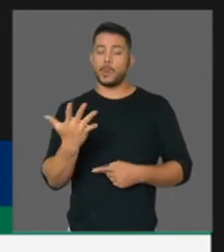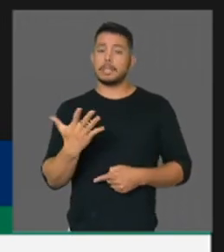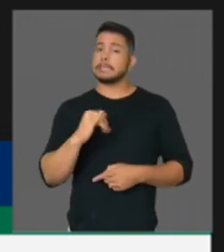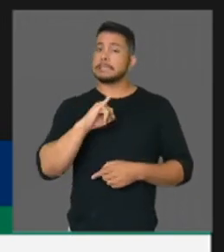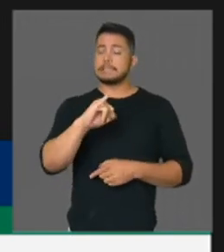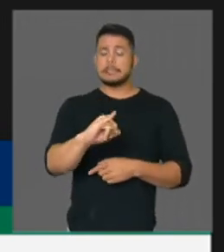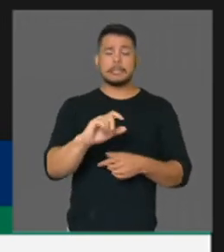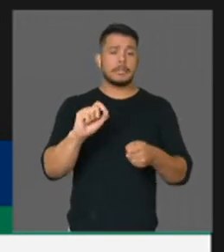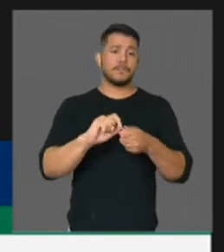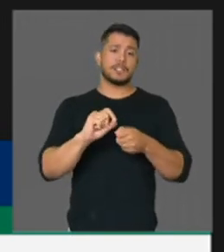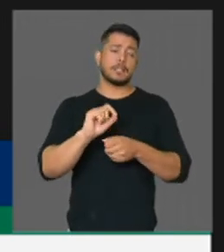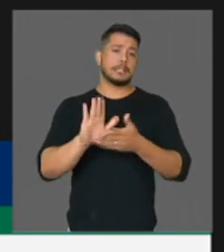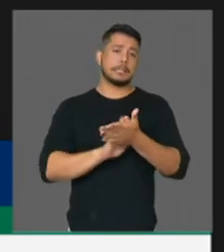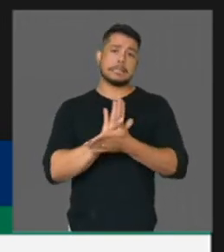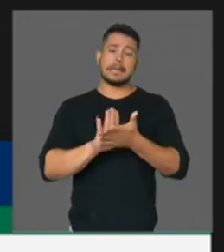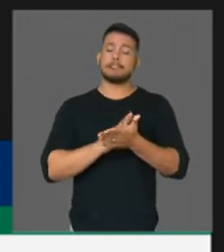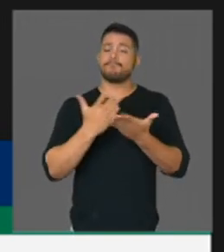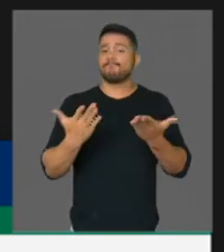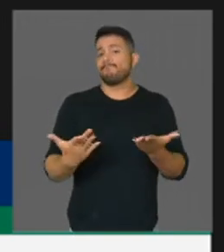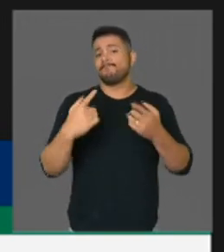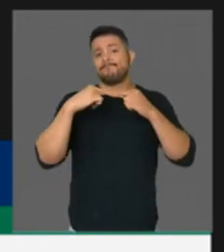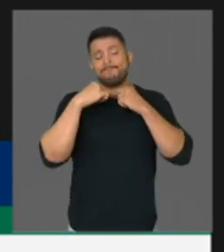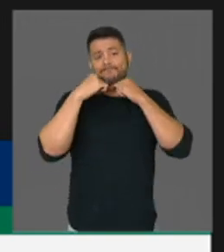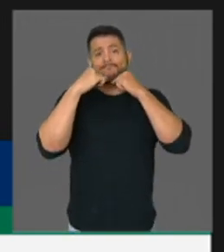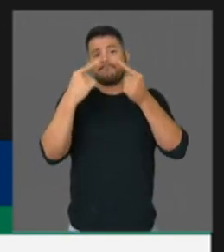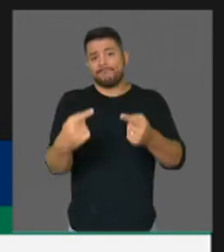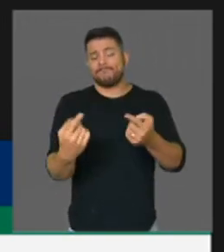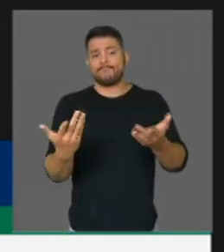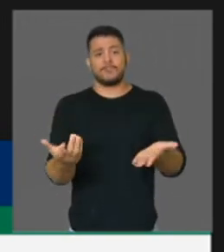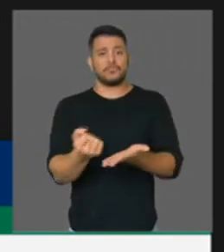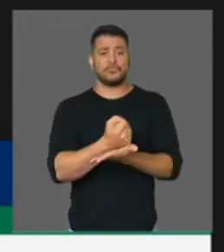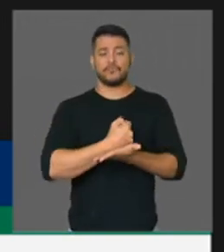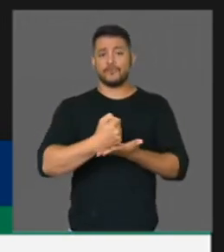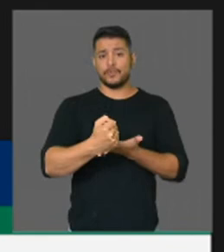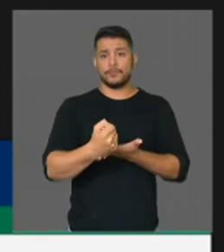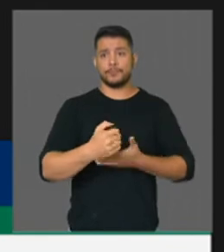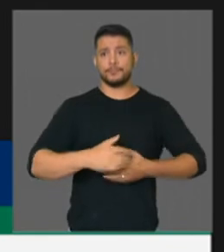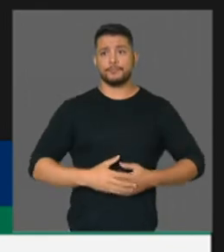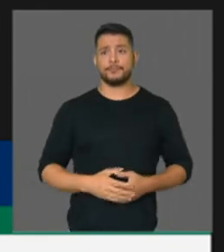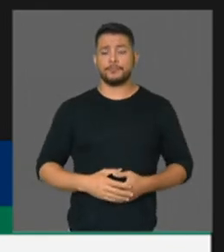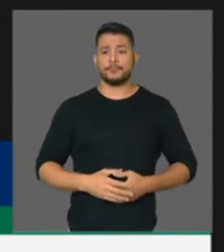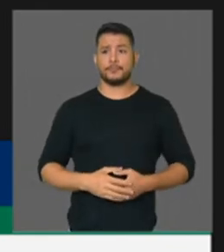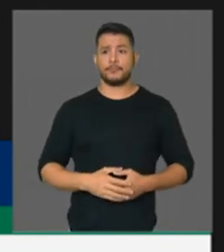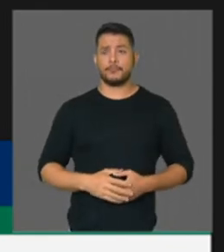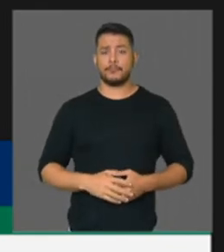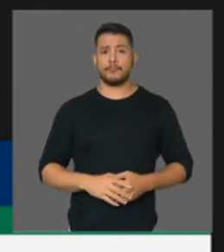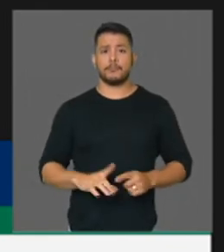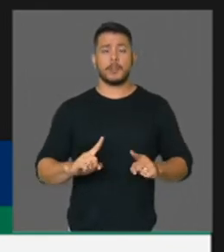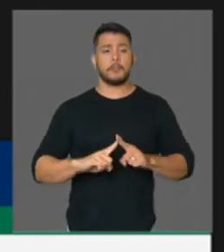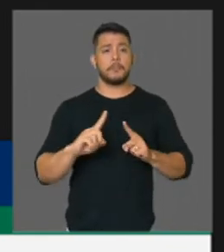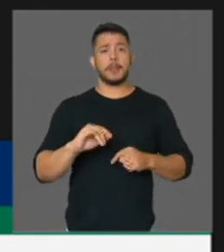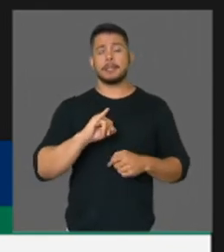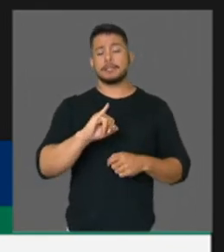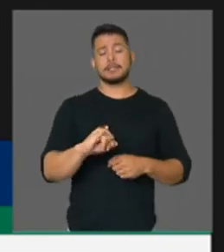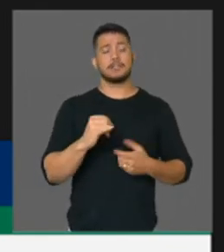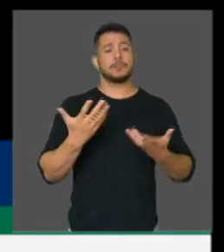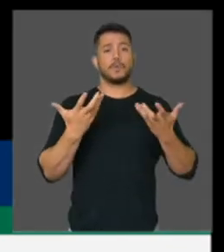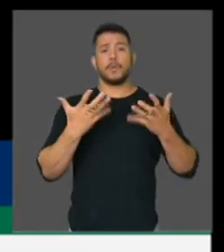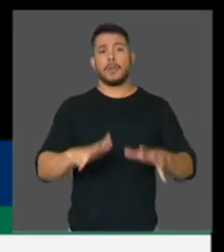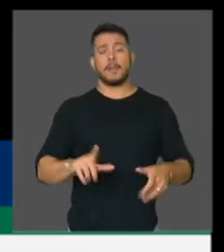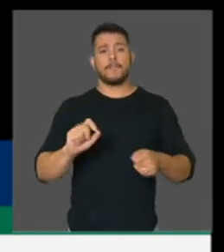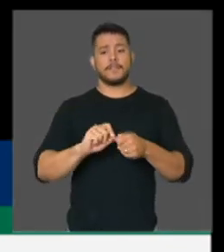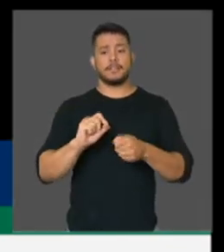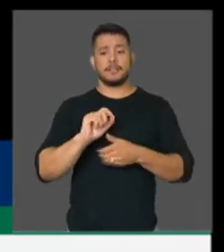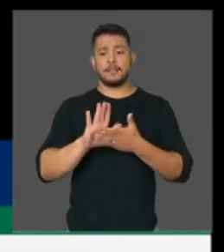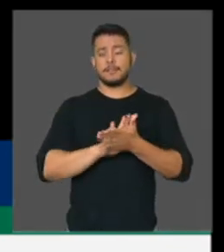mais não quiseram, ou mais não puderam. E se eles mais não sabem mas não querem e mas não podem,